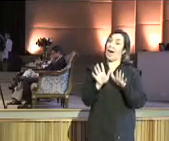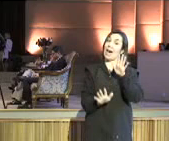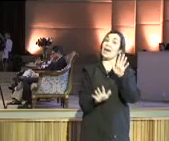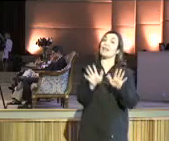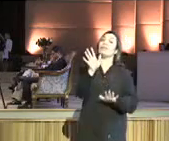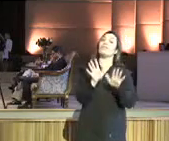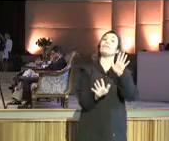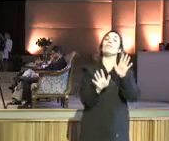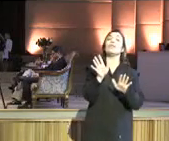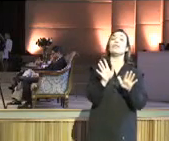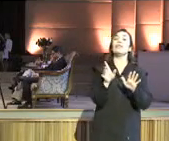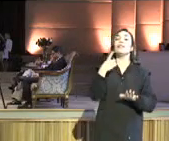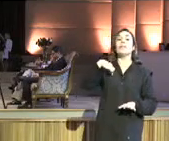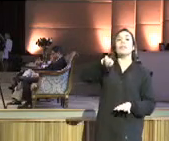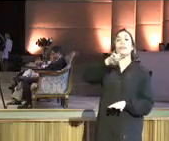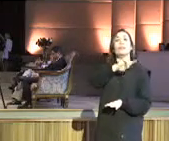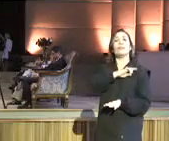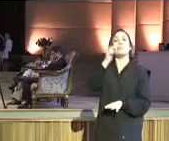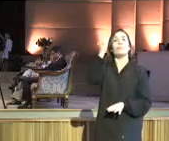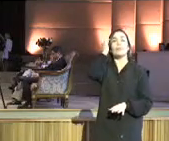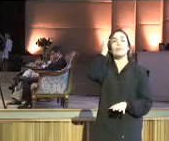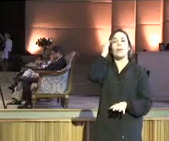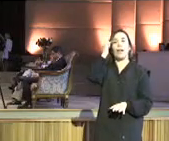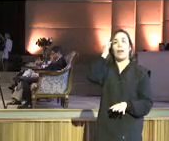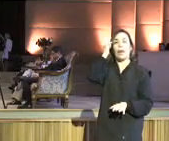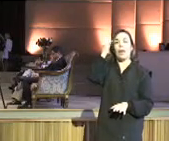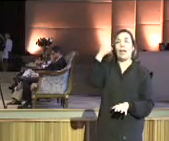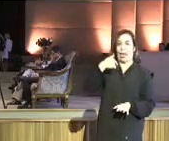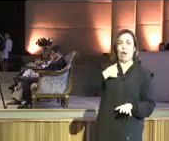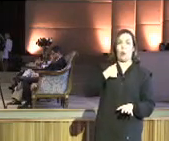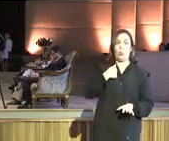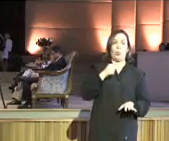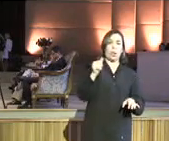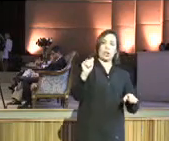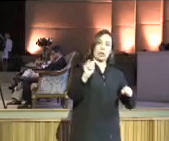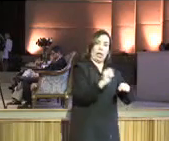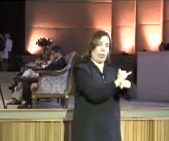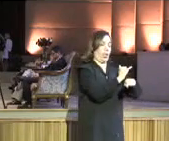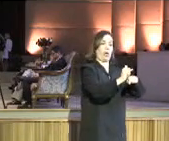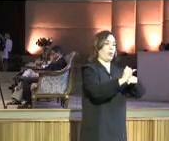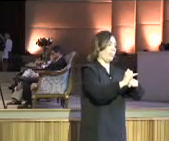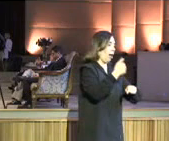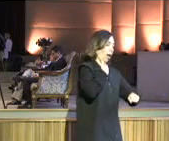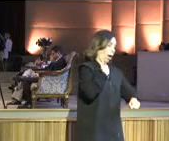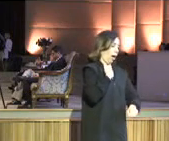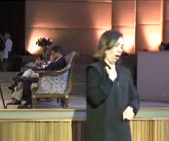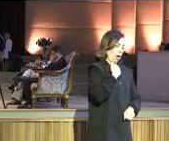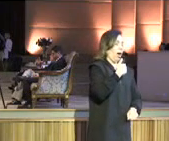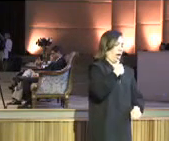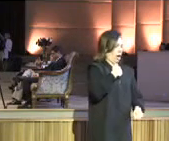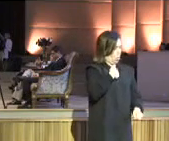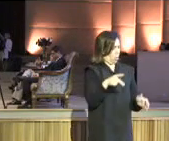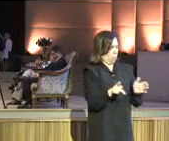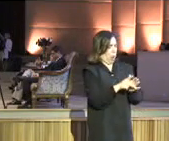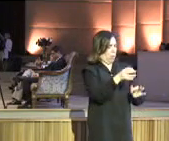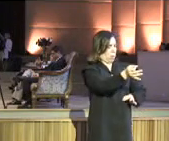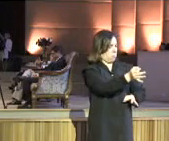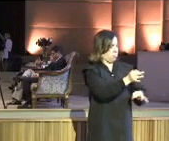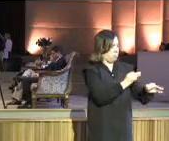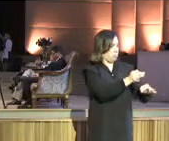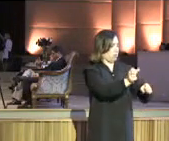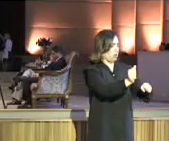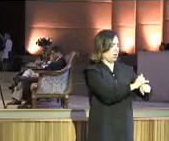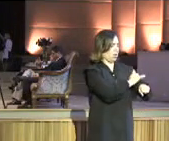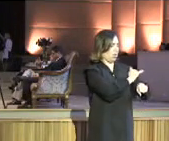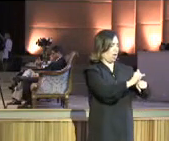nós pensamos que se nós sabemos empunhar os nossos escudos, nós estamos